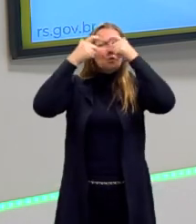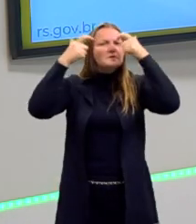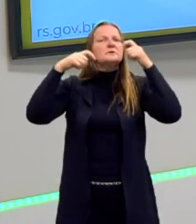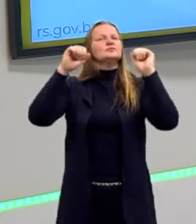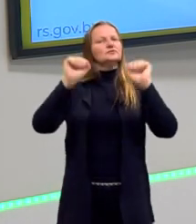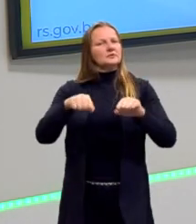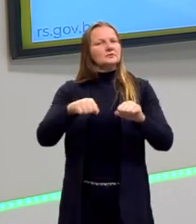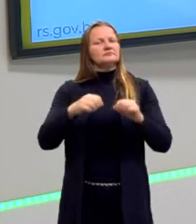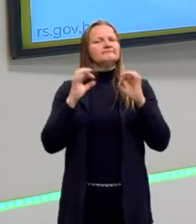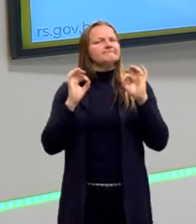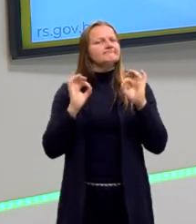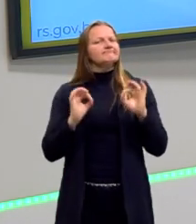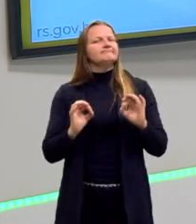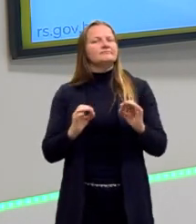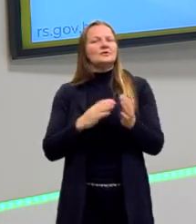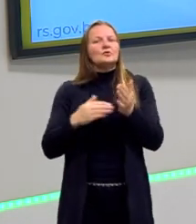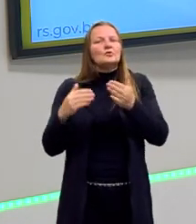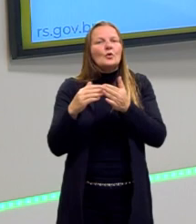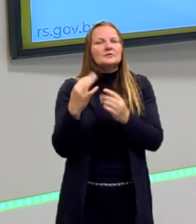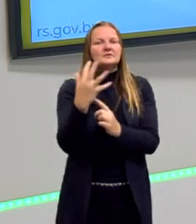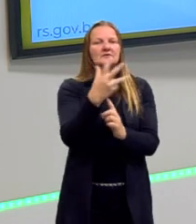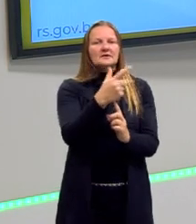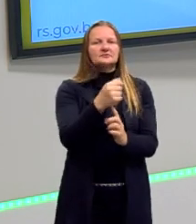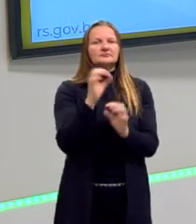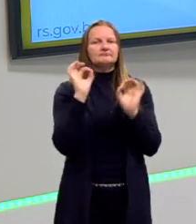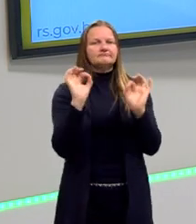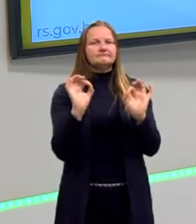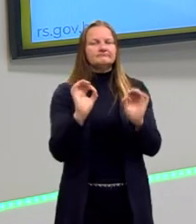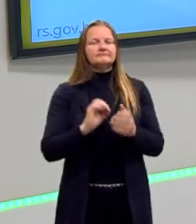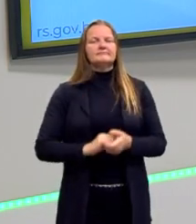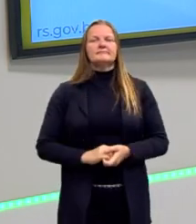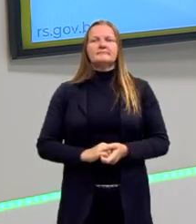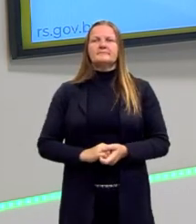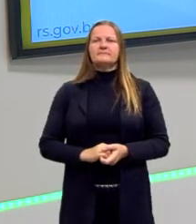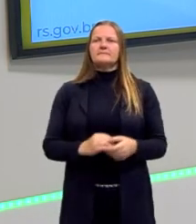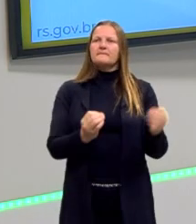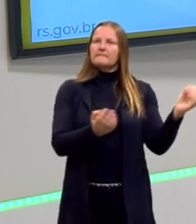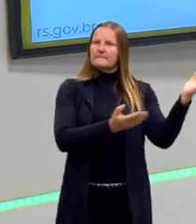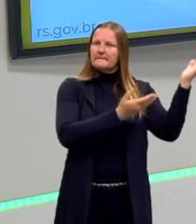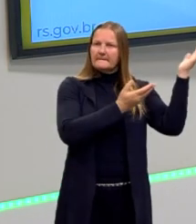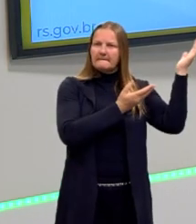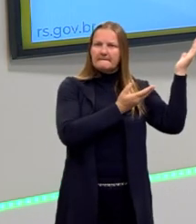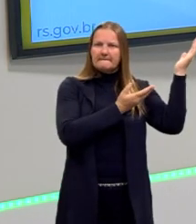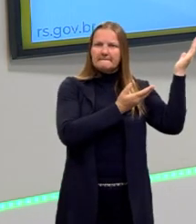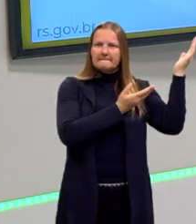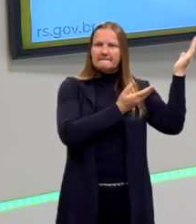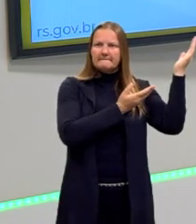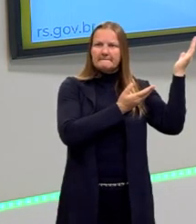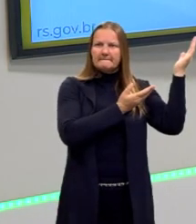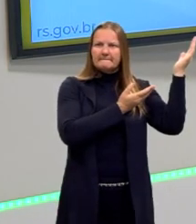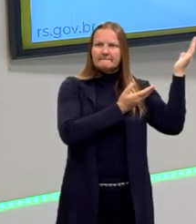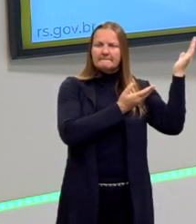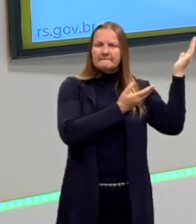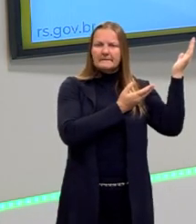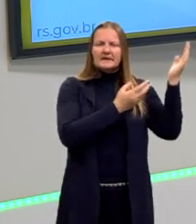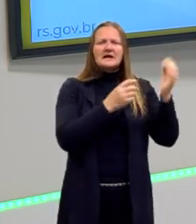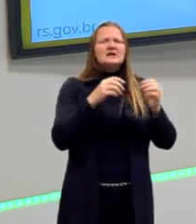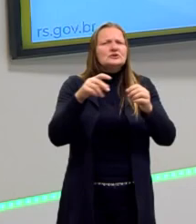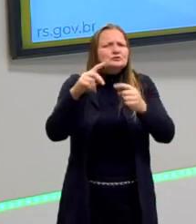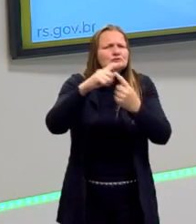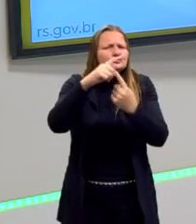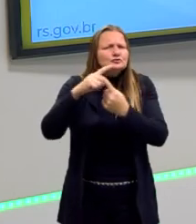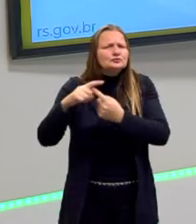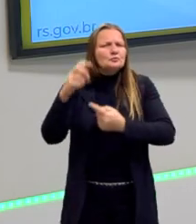perfeitamente com a nossa arte olha só ela expressa o Imaginário das culturas